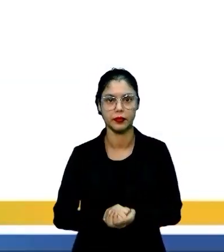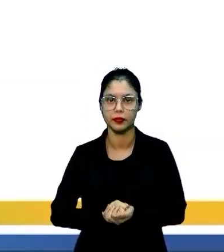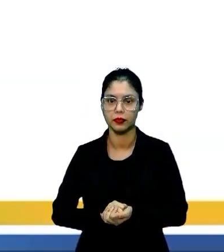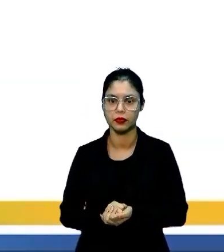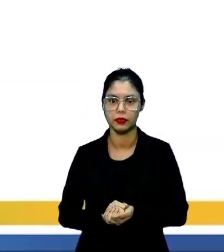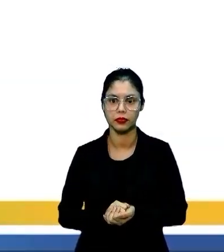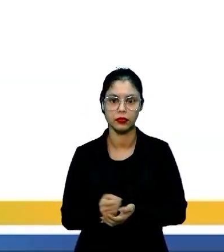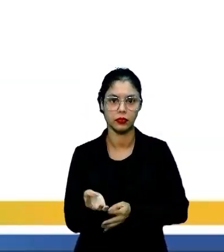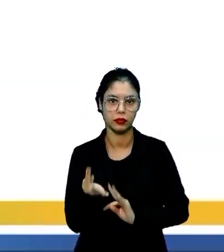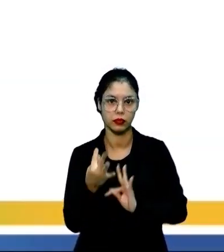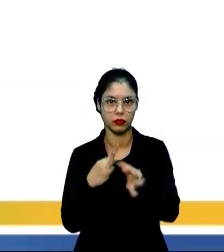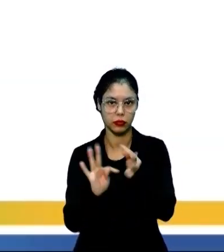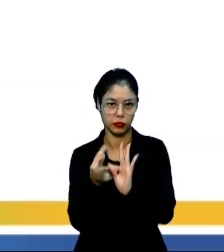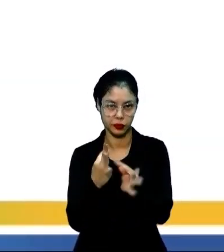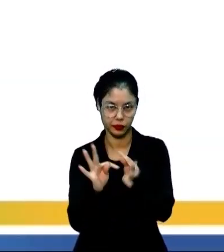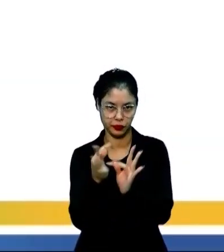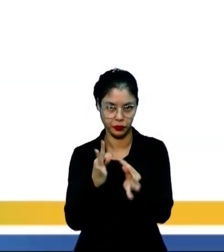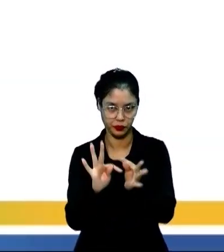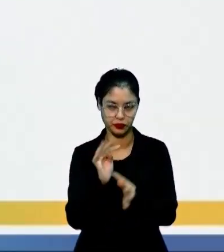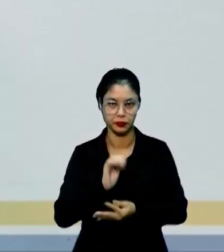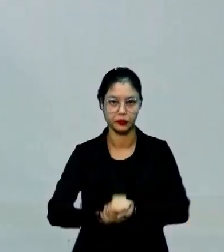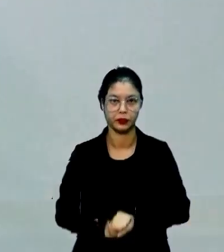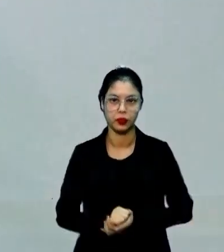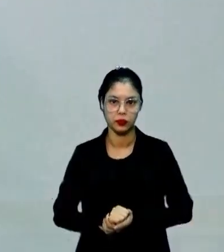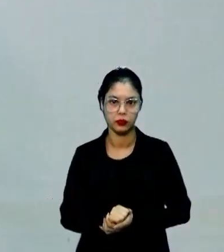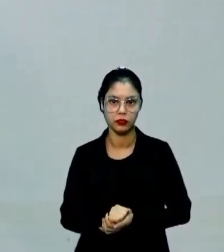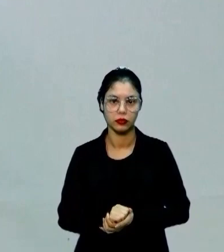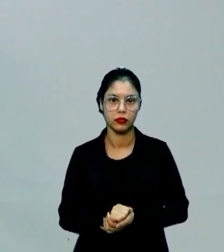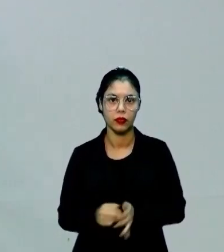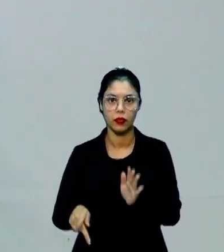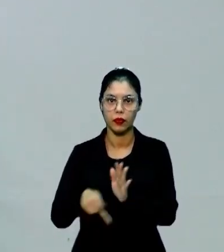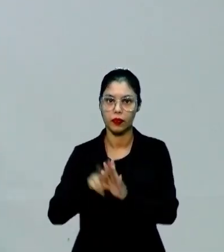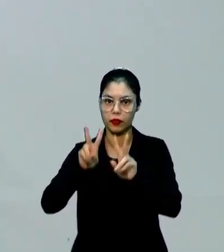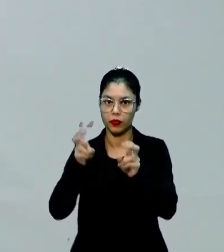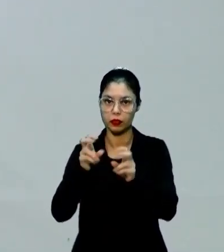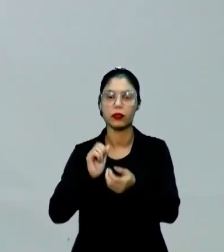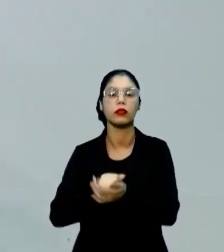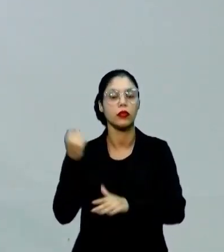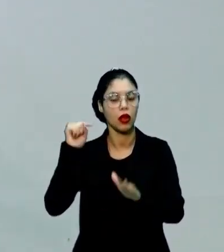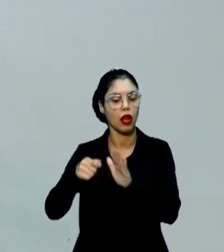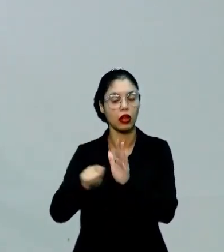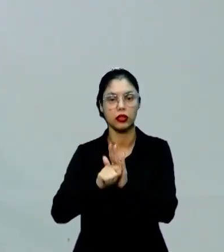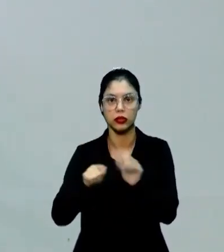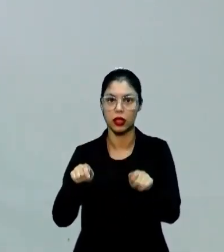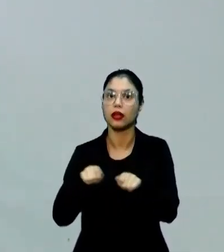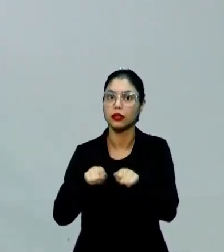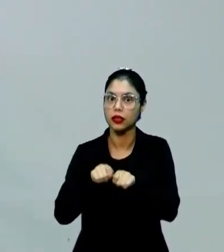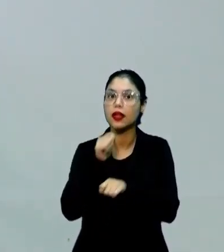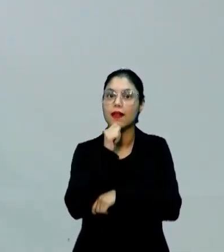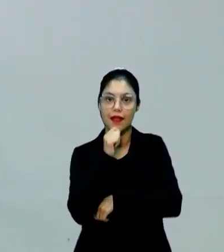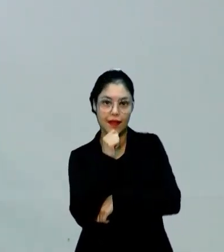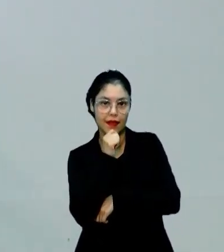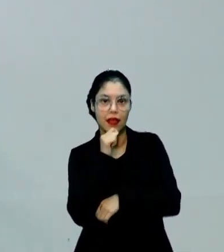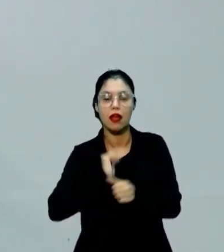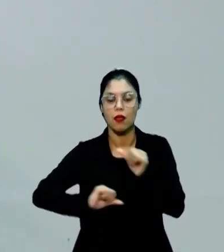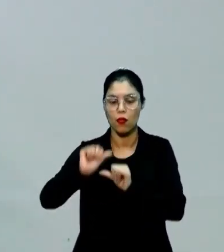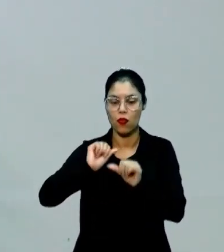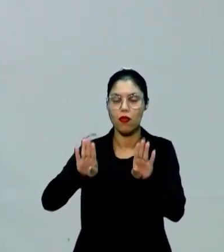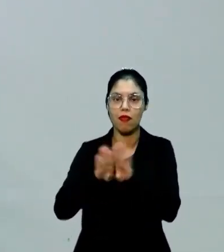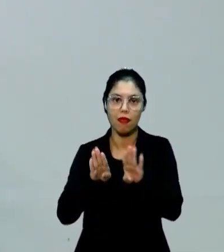palavra? Tecnologia. Dentro dessas mudanças, nós vamos tendo